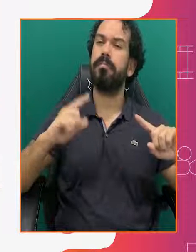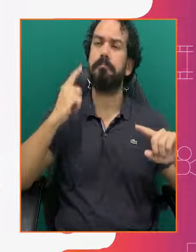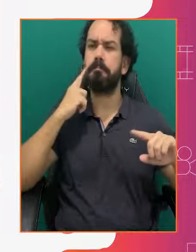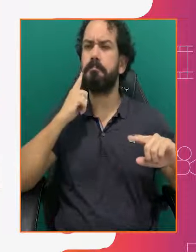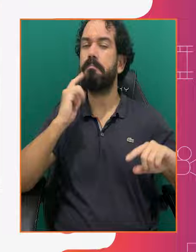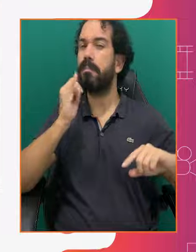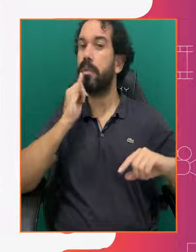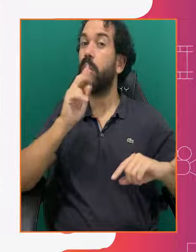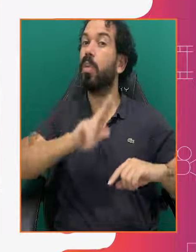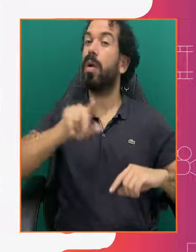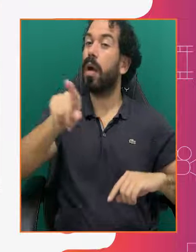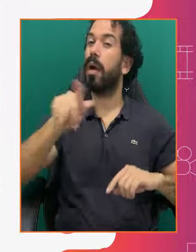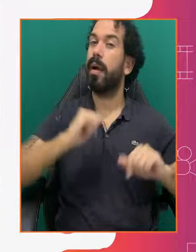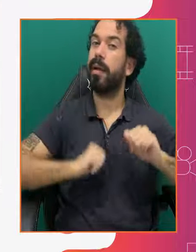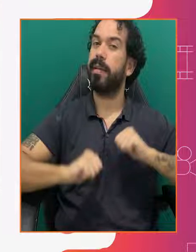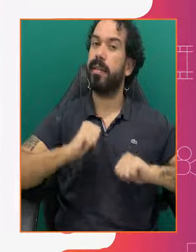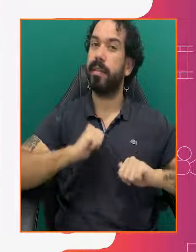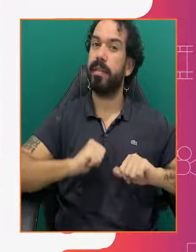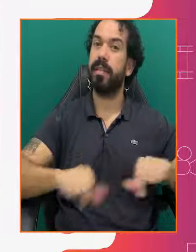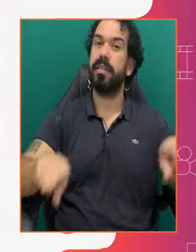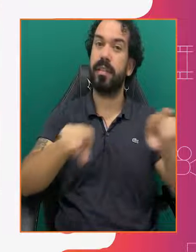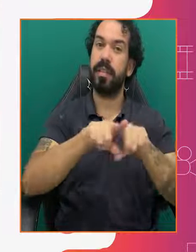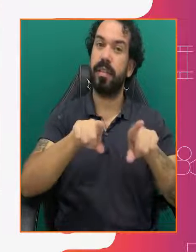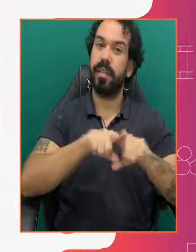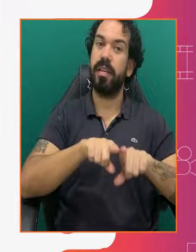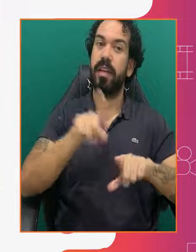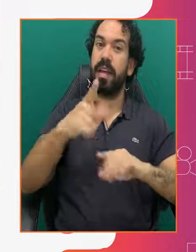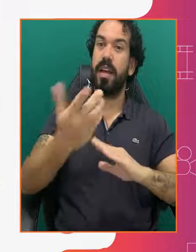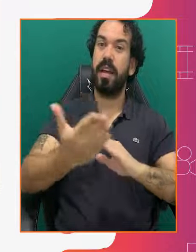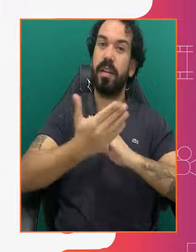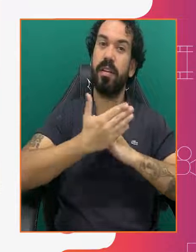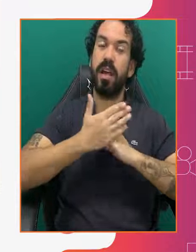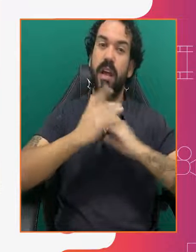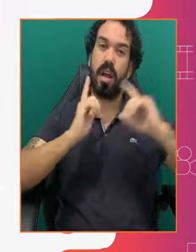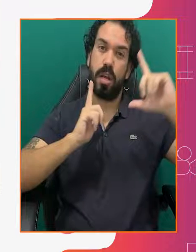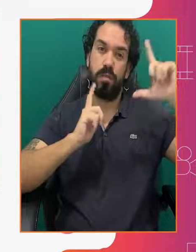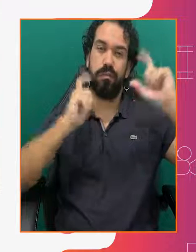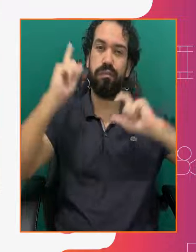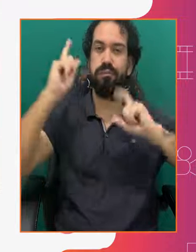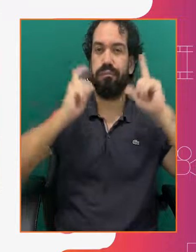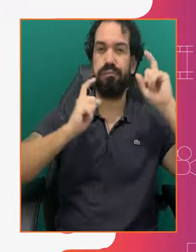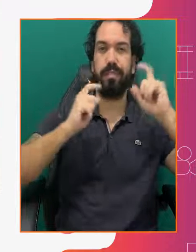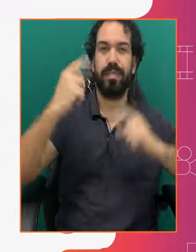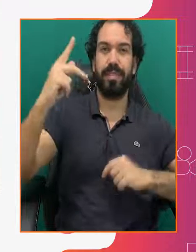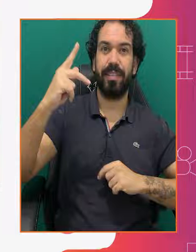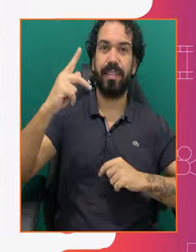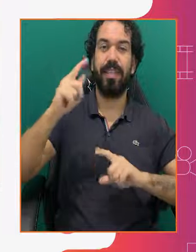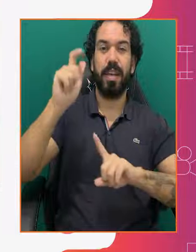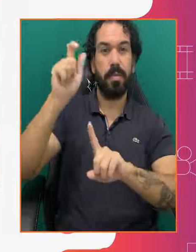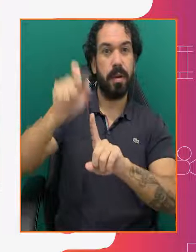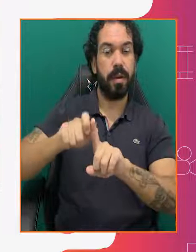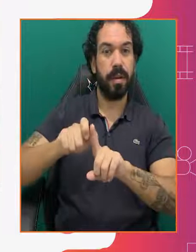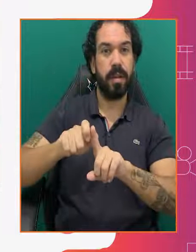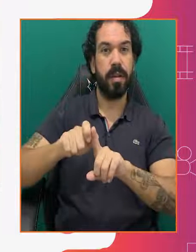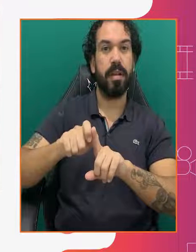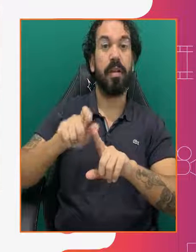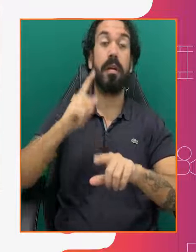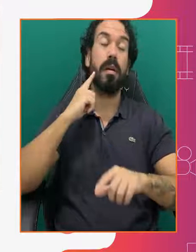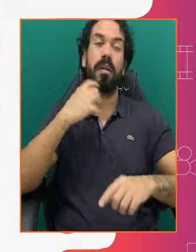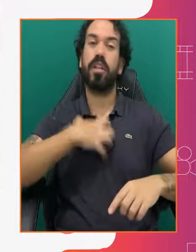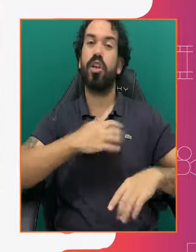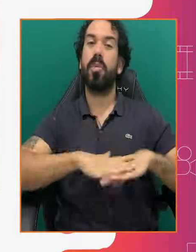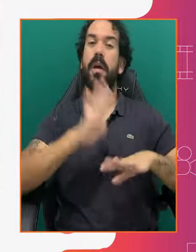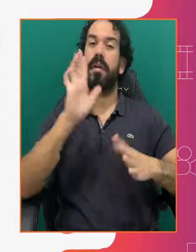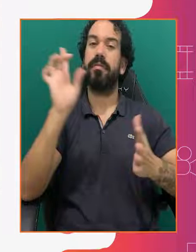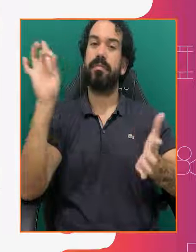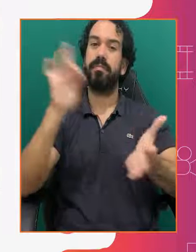eles optaram por usar também a atriz como referência para auxiliar nas expressões faciais do personagem e torná-las